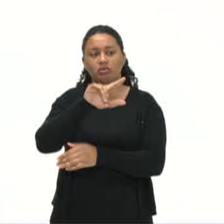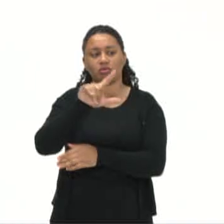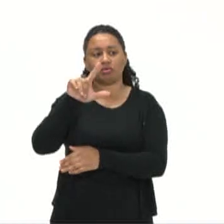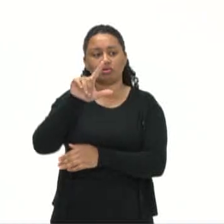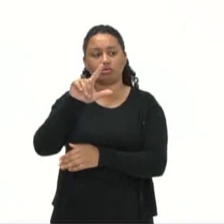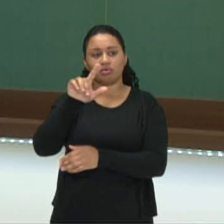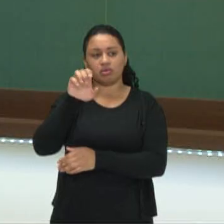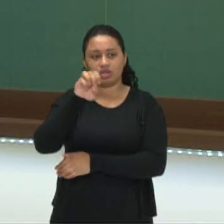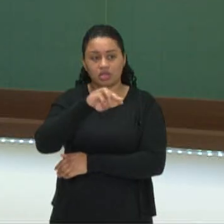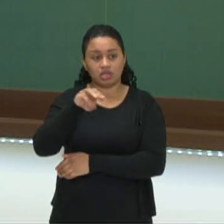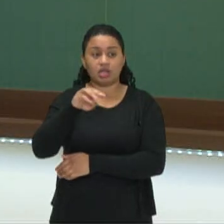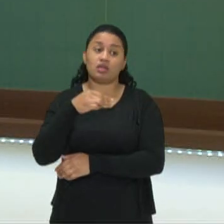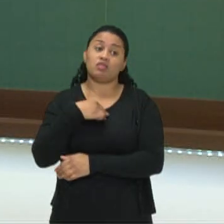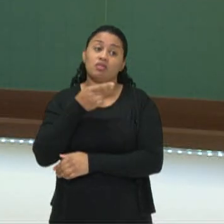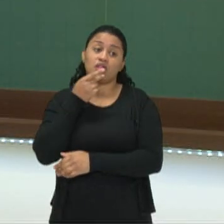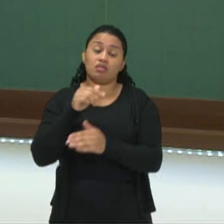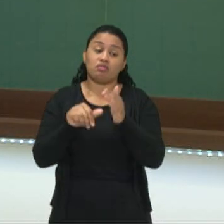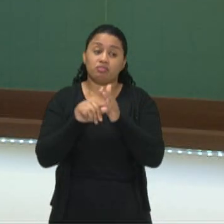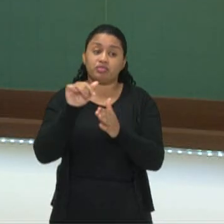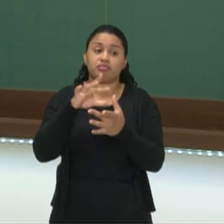o primeiro